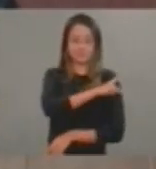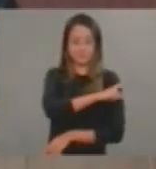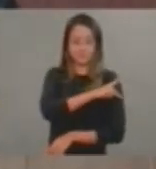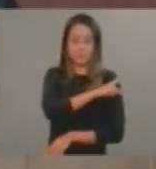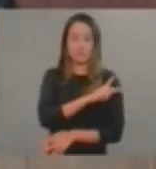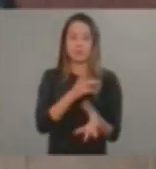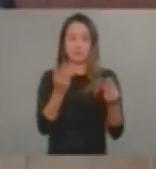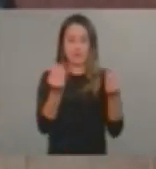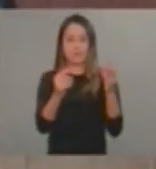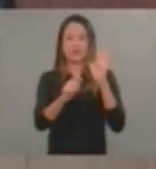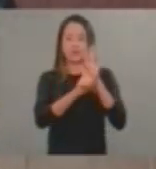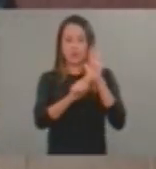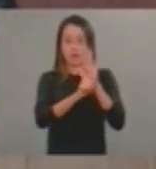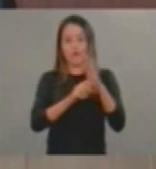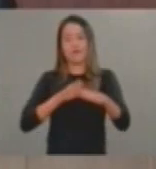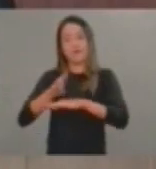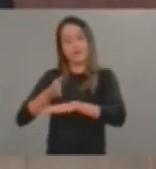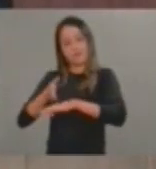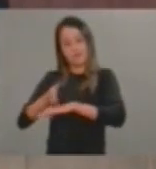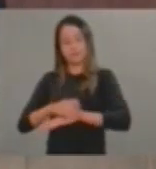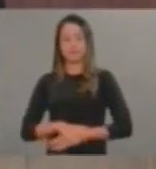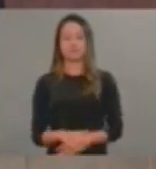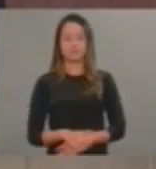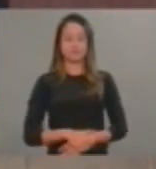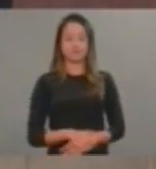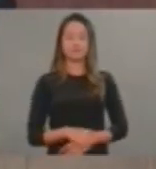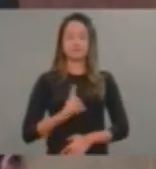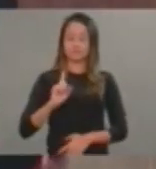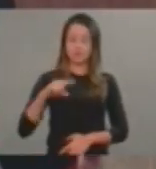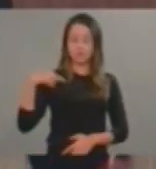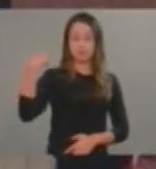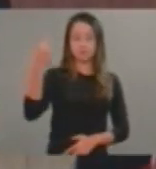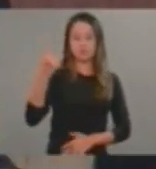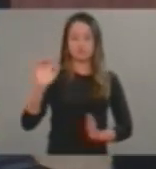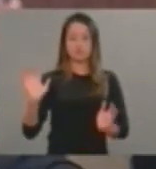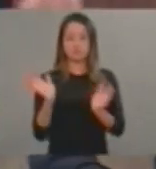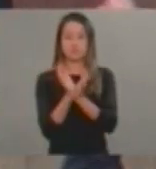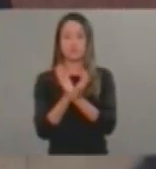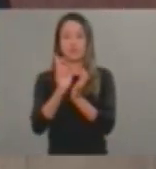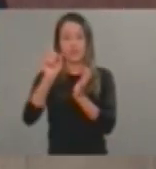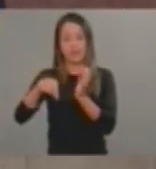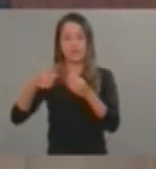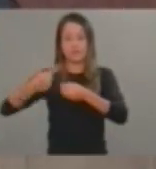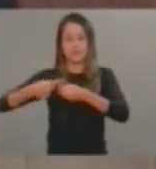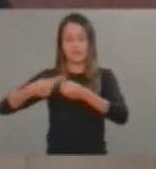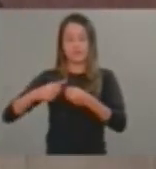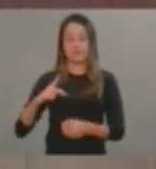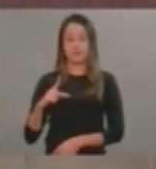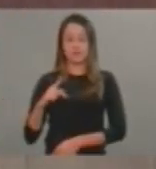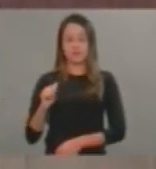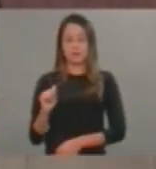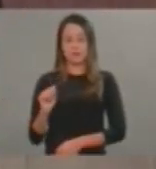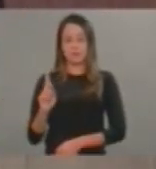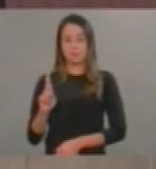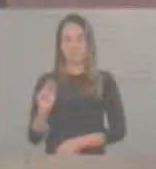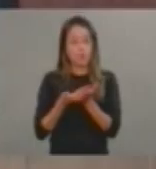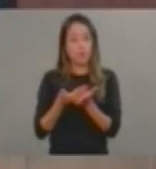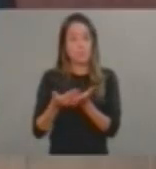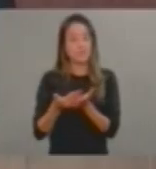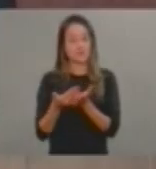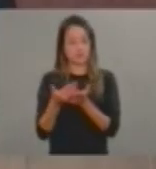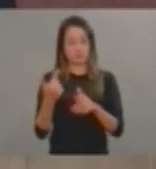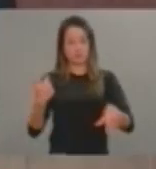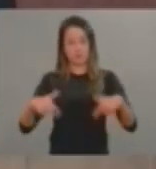companhias atuarão na área. A próxima a ser lançada será sediada em Parambu, que será a 6ª companhia.